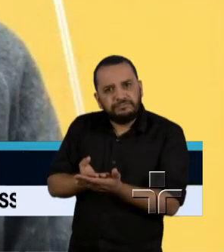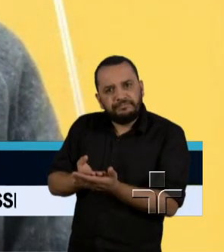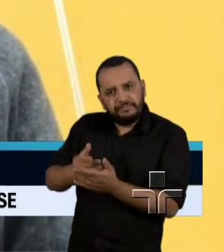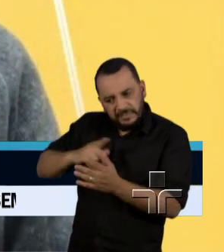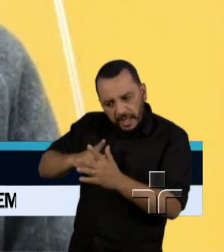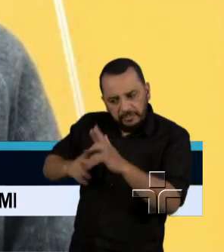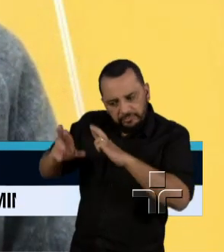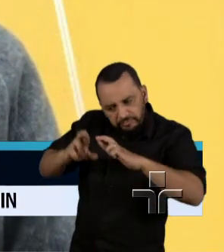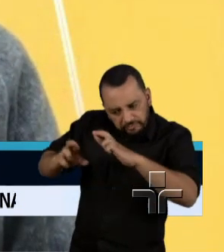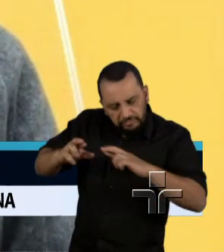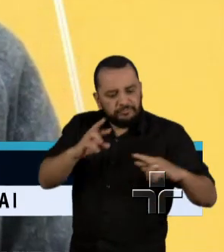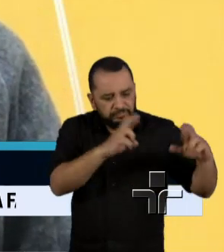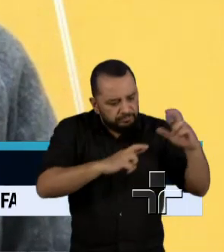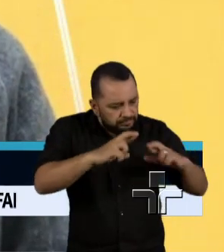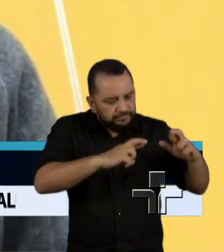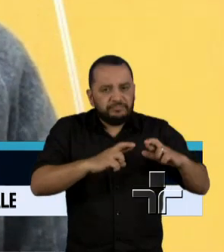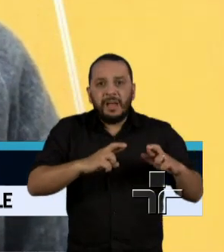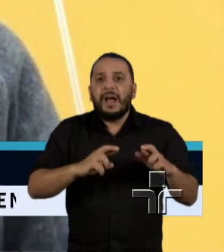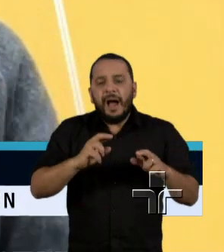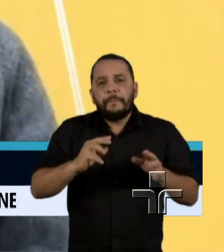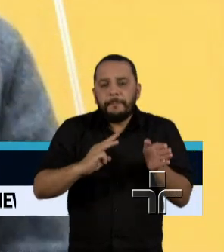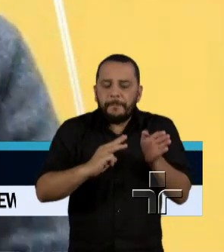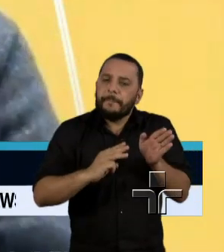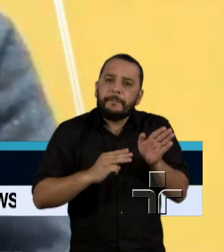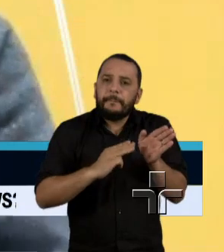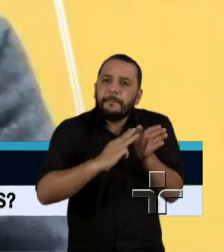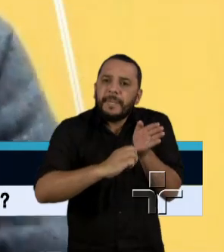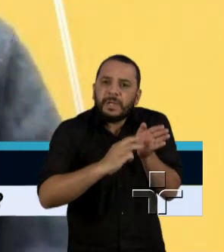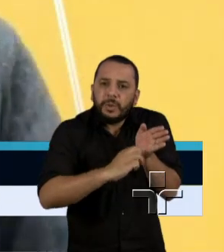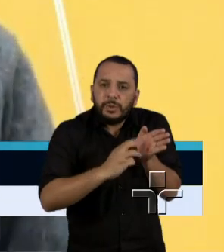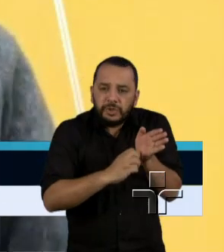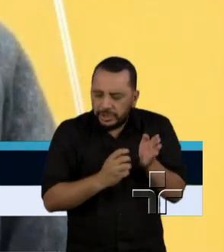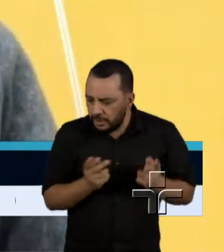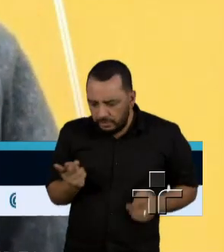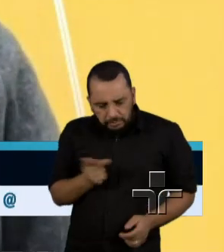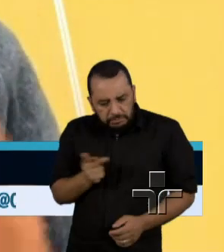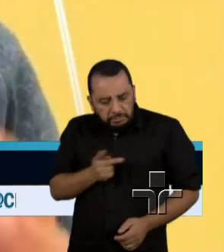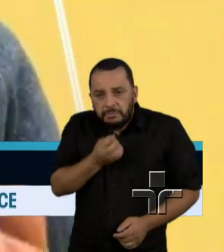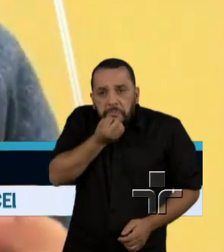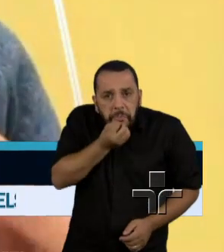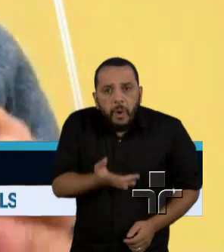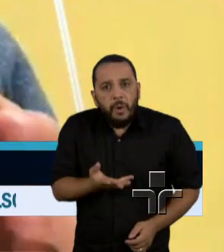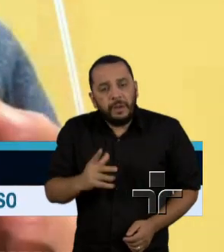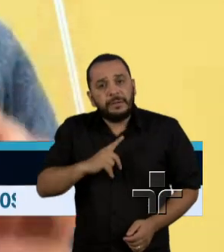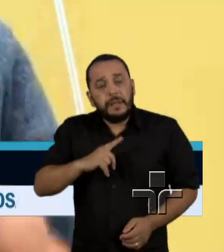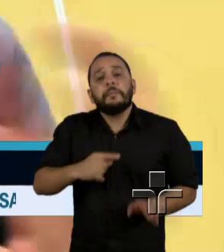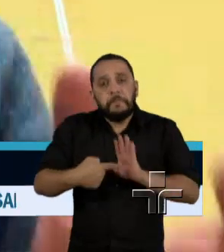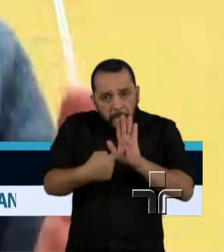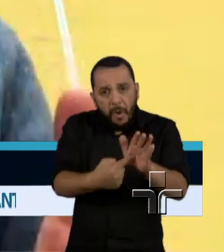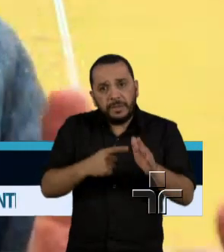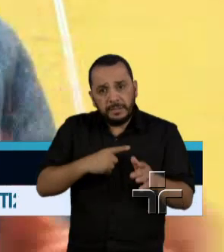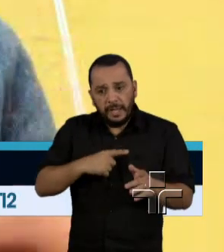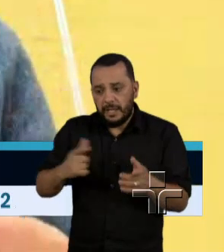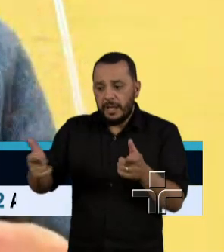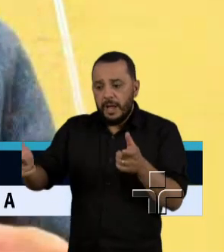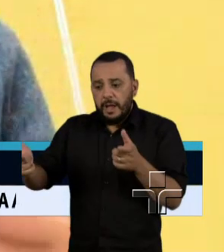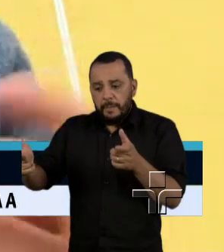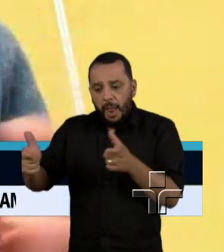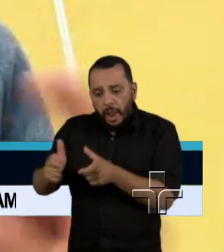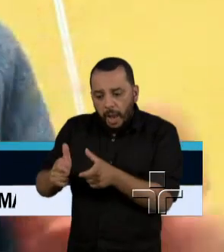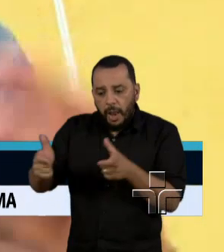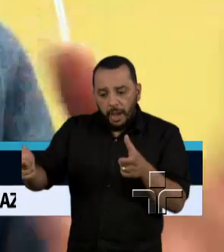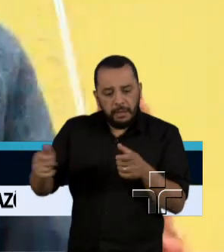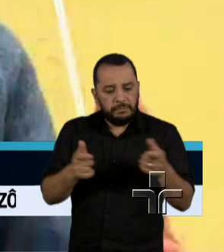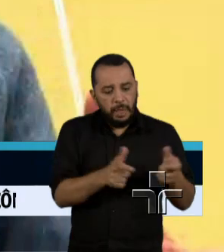e ambas são metodologias que indicam o que está acontecendo com o desmatamento. Mas os resultados, os números são diferentes porque elas têm